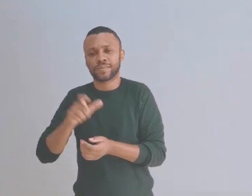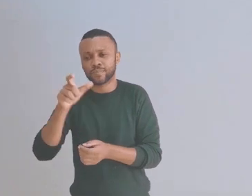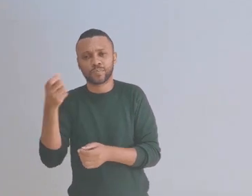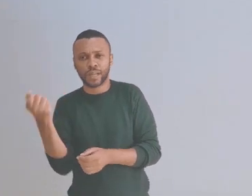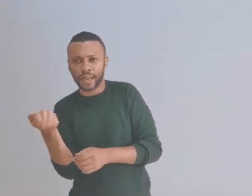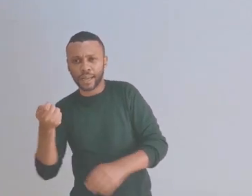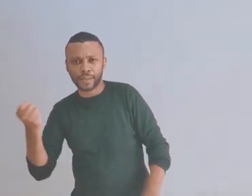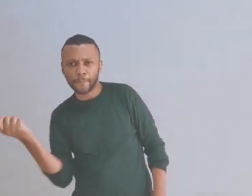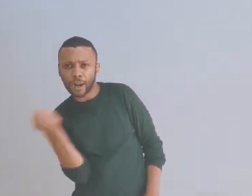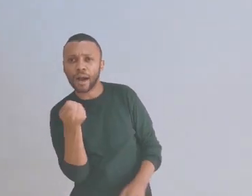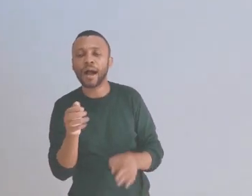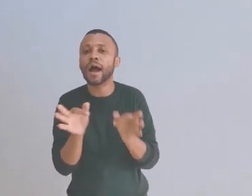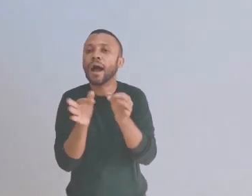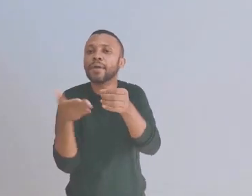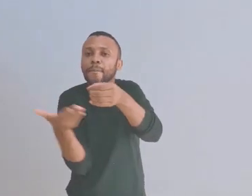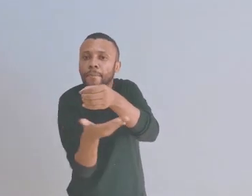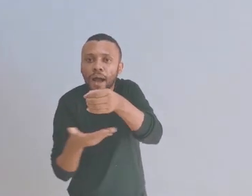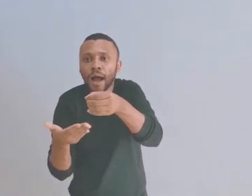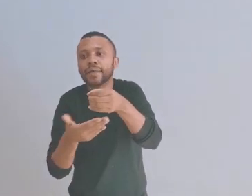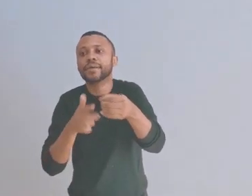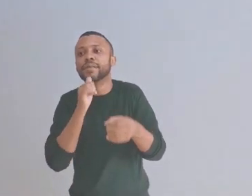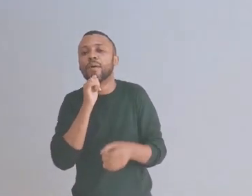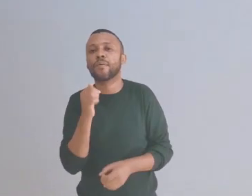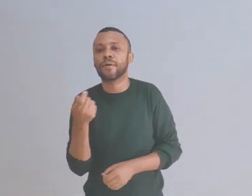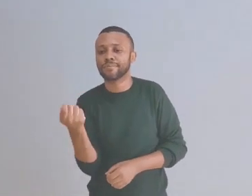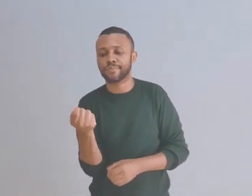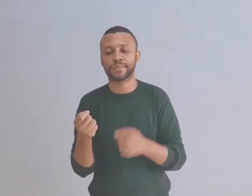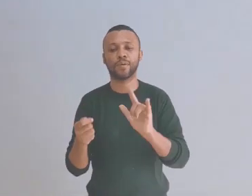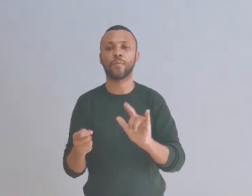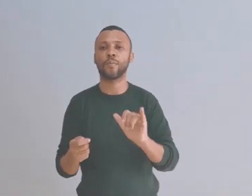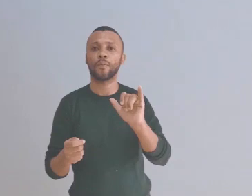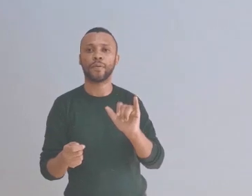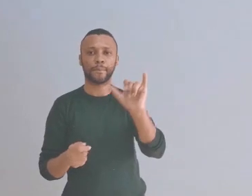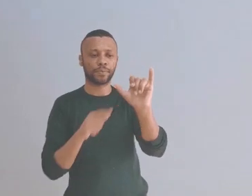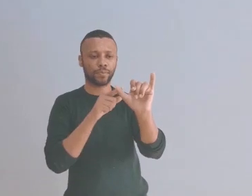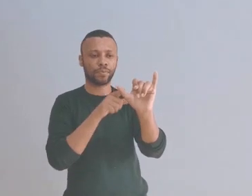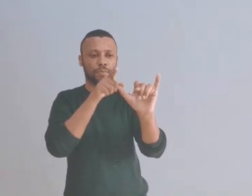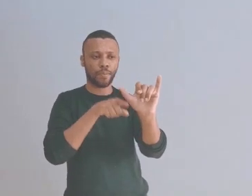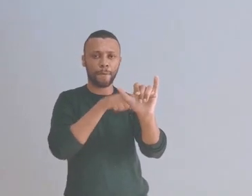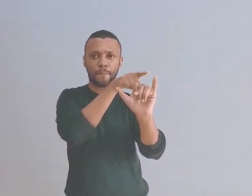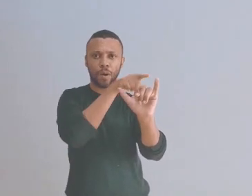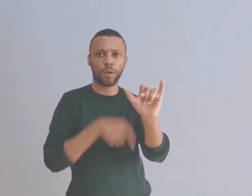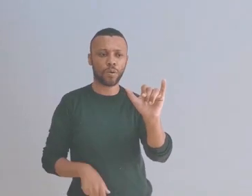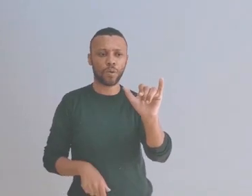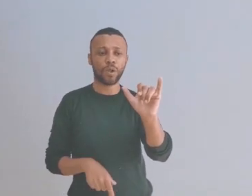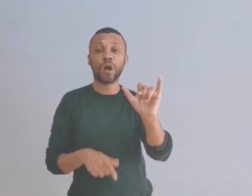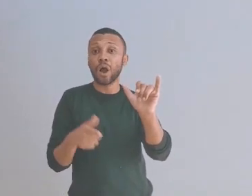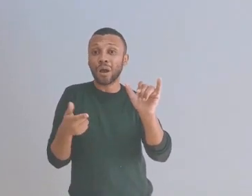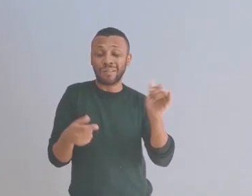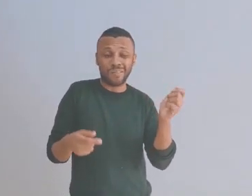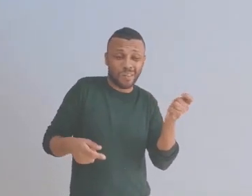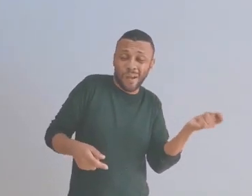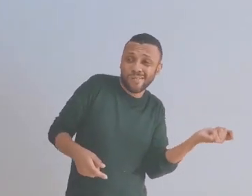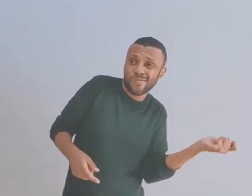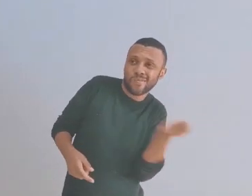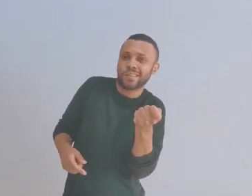as básicas. Sim. Que ela tem um Y aqui na ponta, que ela consegue, assim, qualquer uma peteca, uma força, ela enverga. Então,